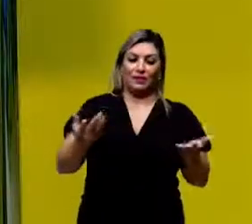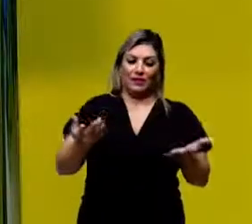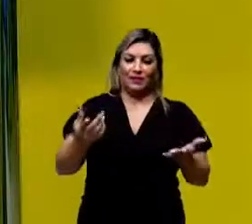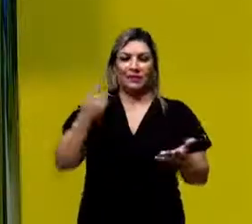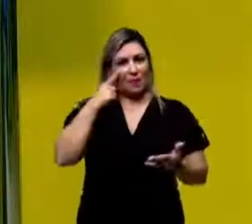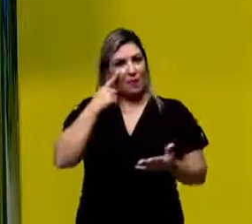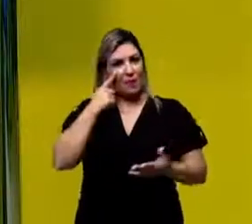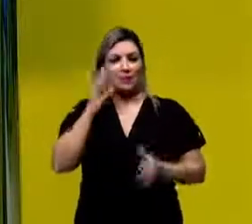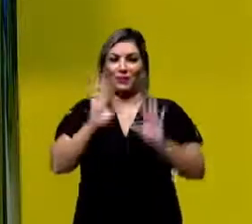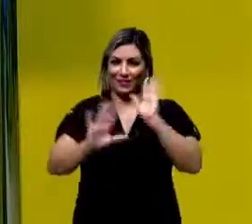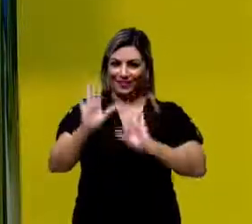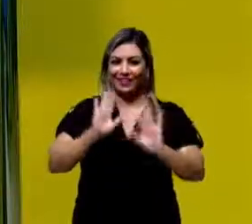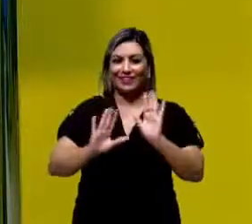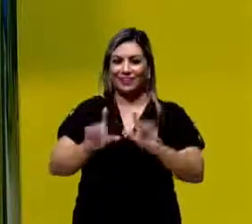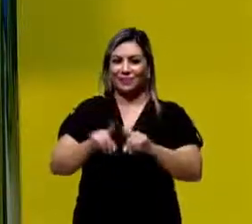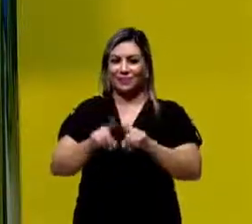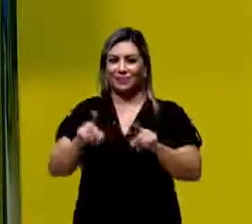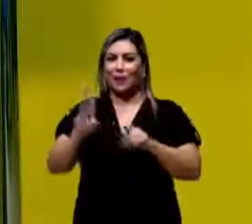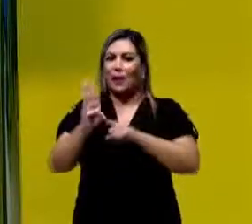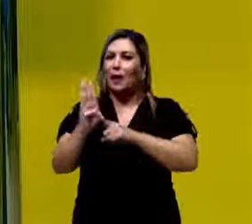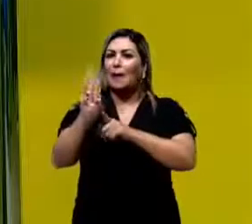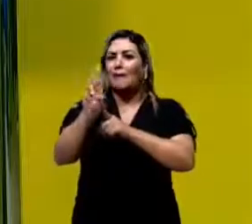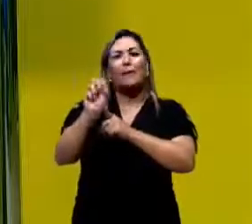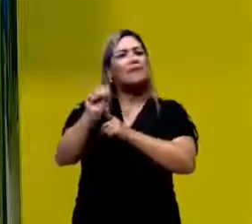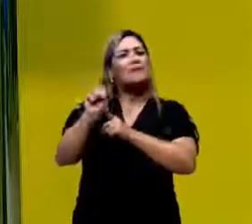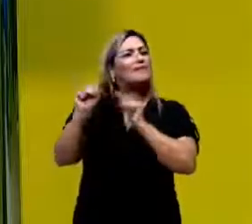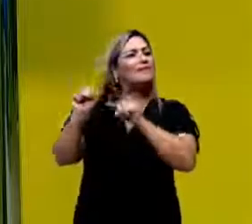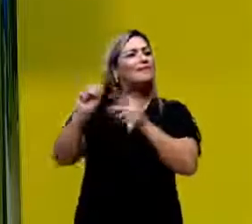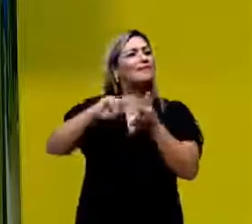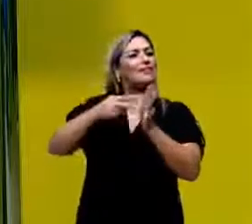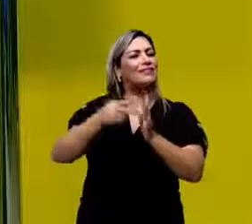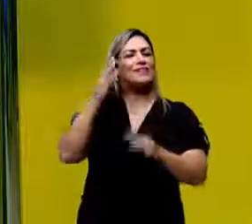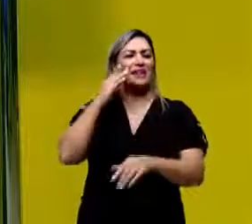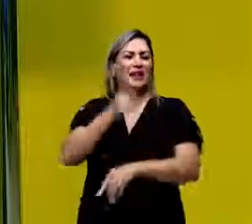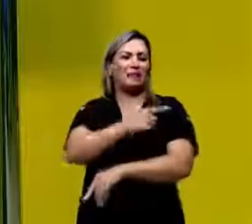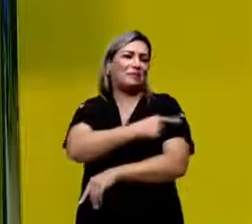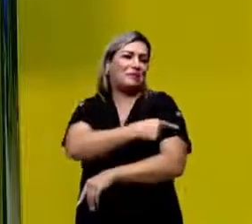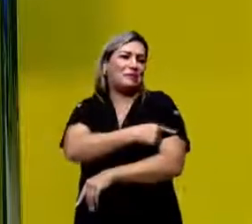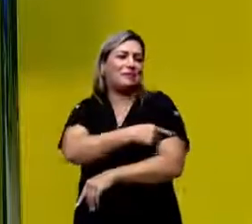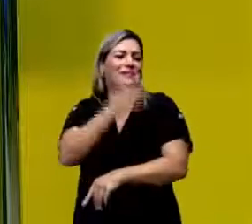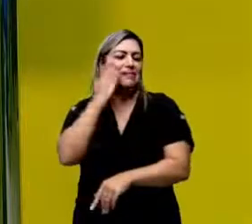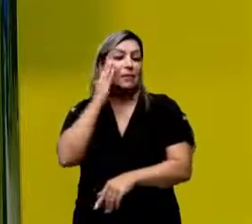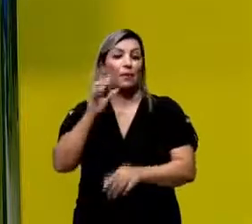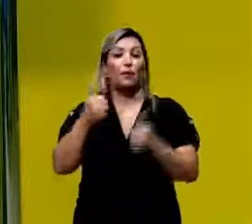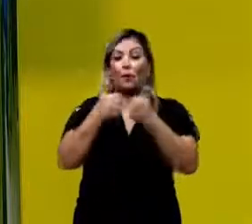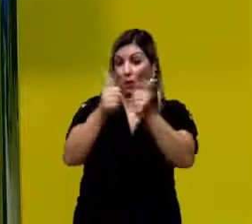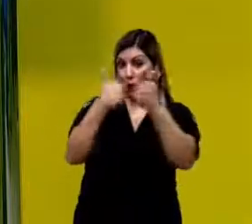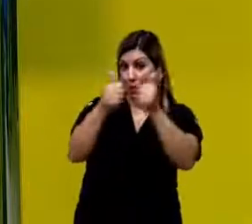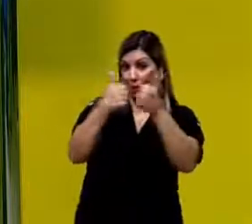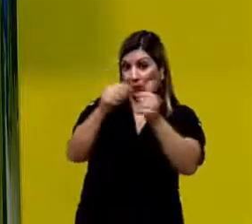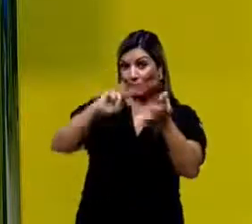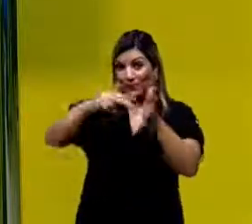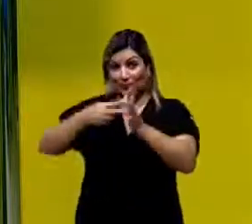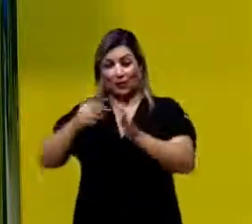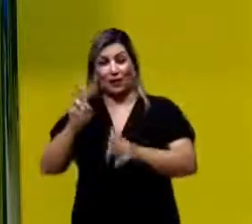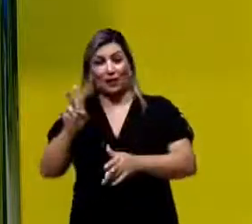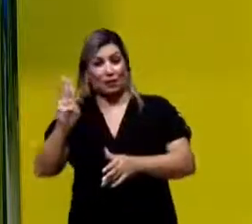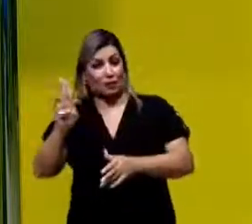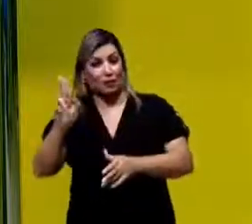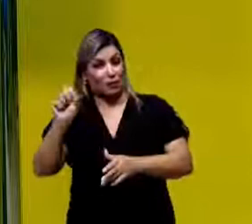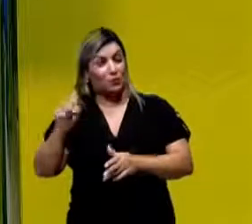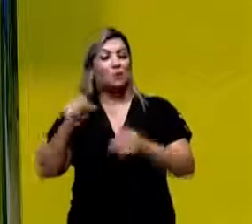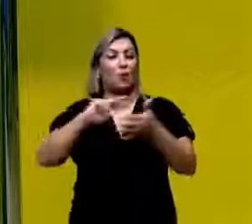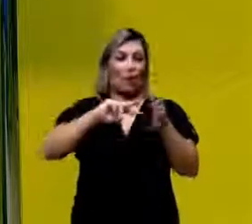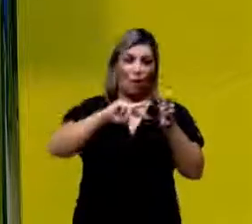dar aquela fazer uma pegadinha mas todo mundo sabe lá desde a primeira série do fundamental 1 que bancé ou ônibus e